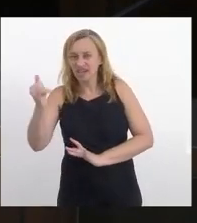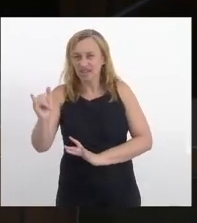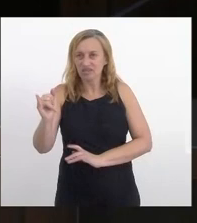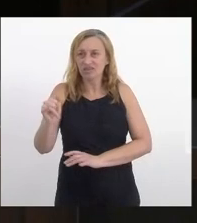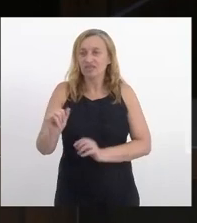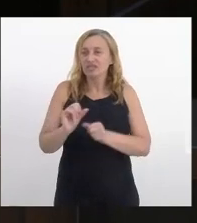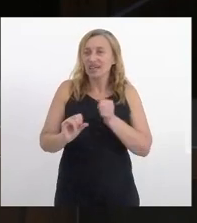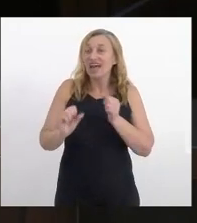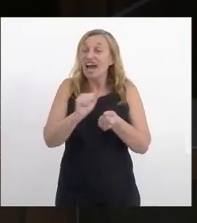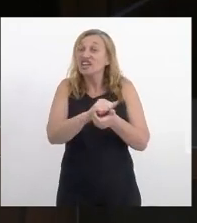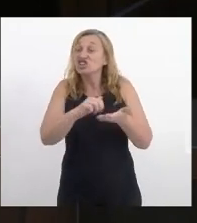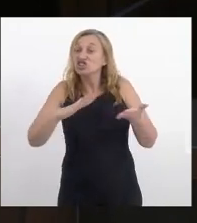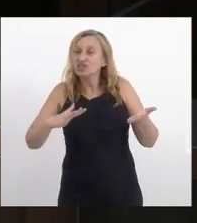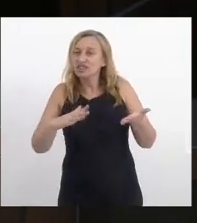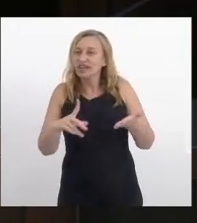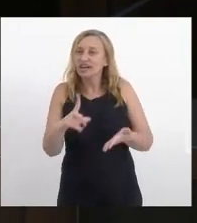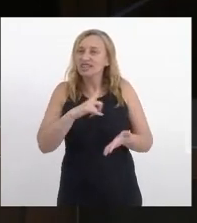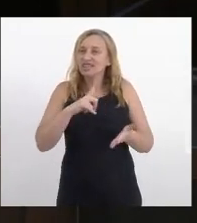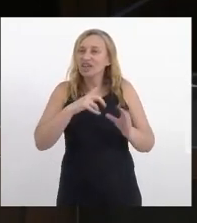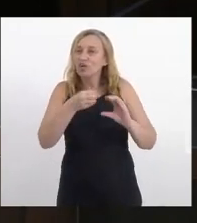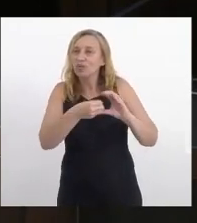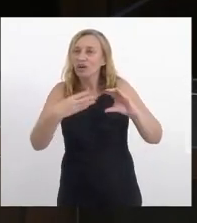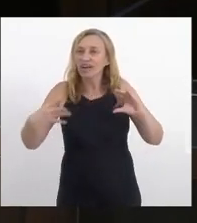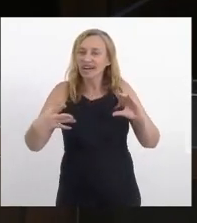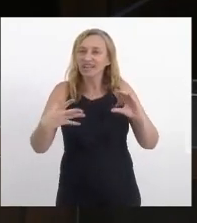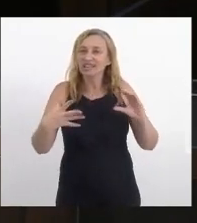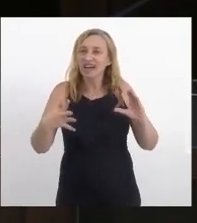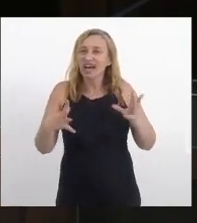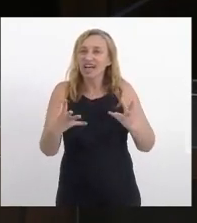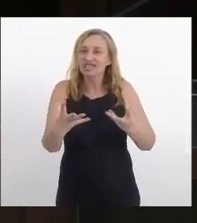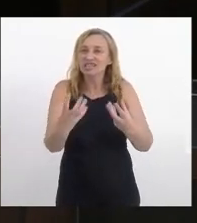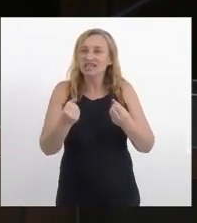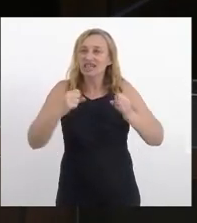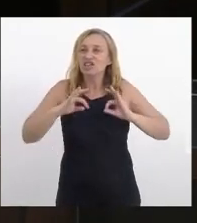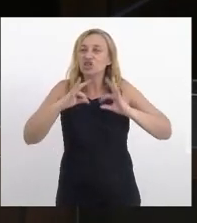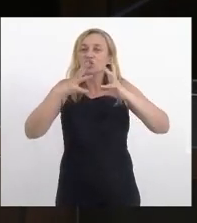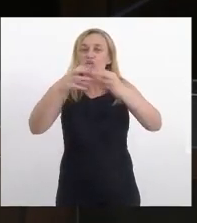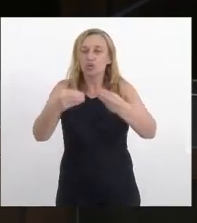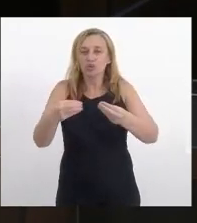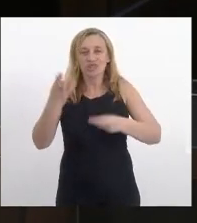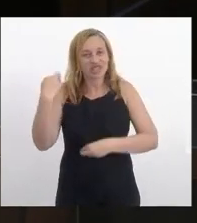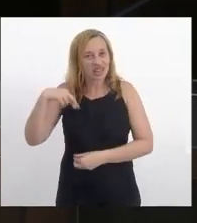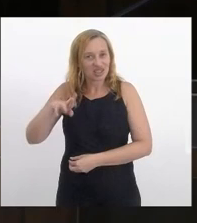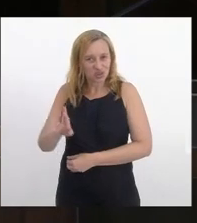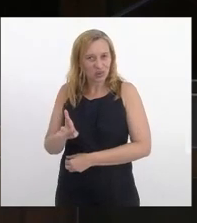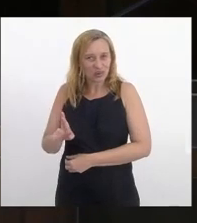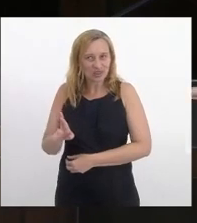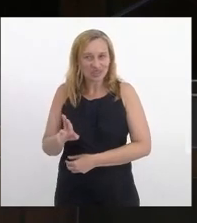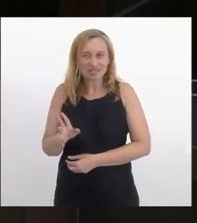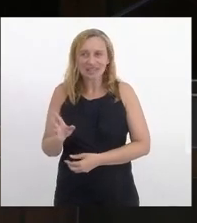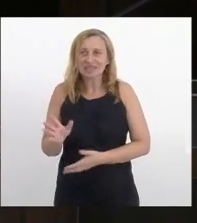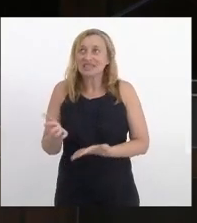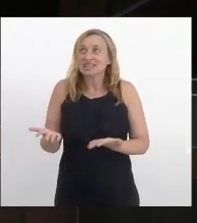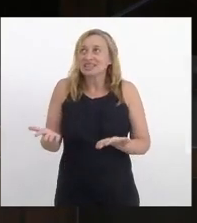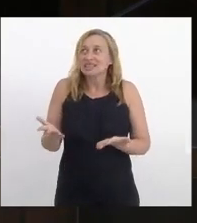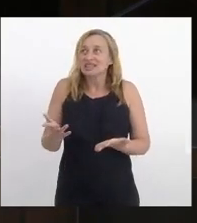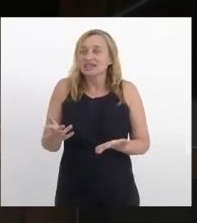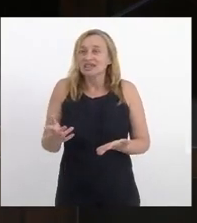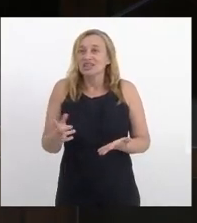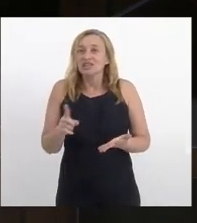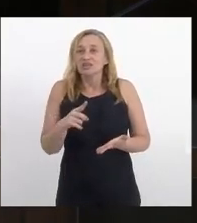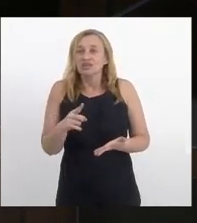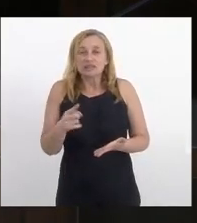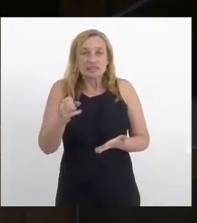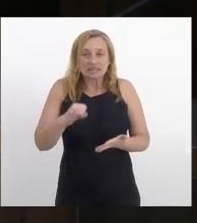a atividade que tem como característica abraçar todas as religiões. Sem que isso aconteça, a gente